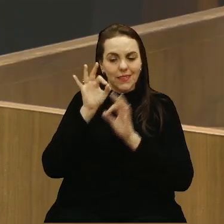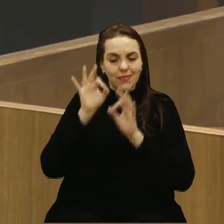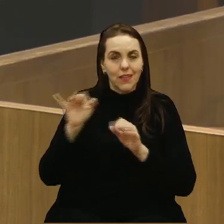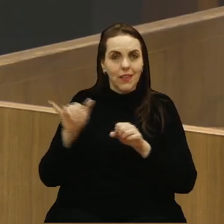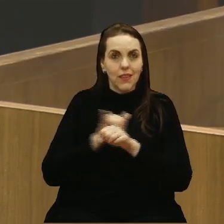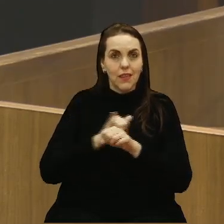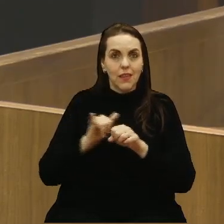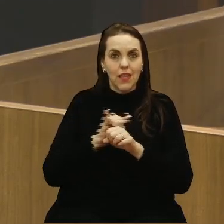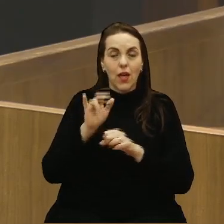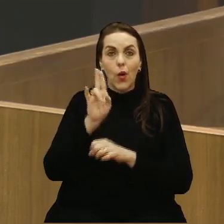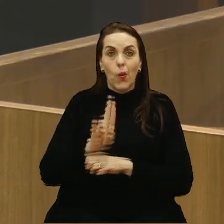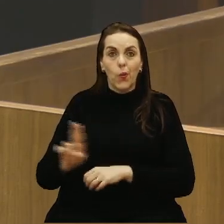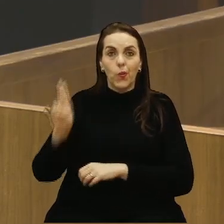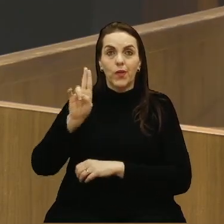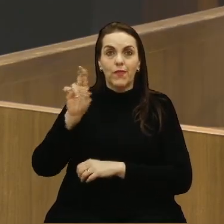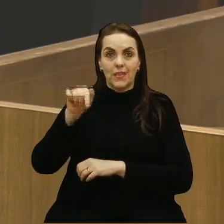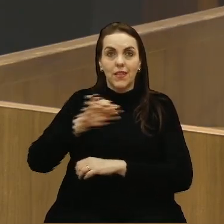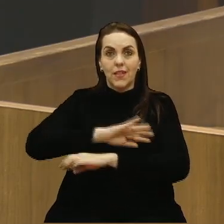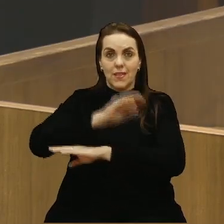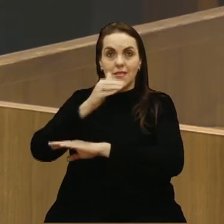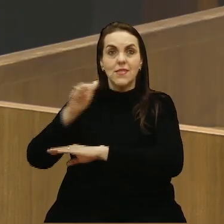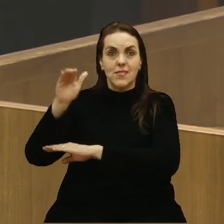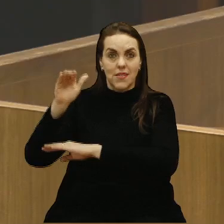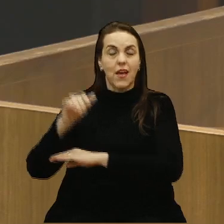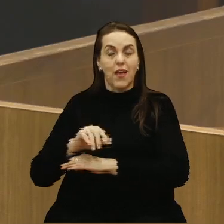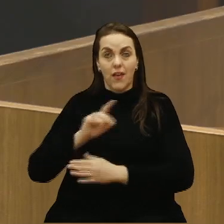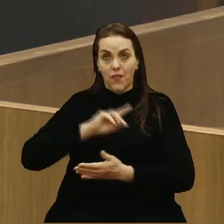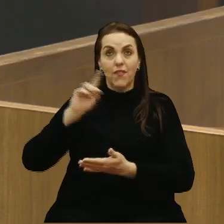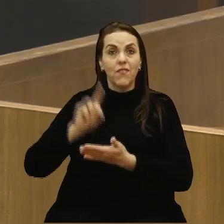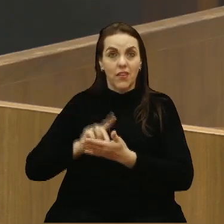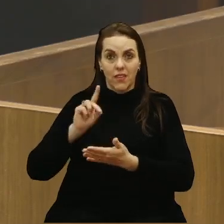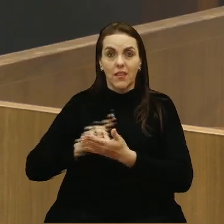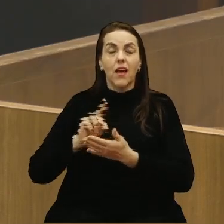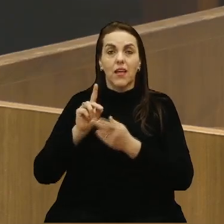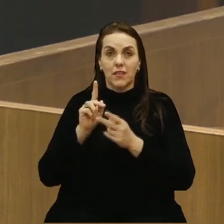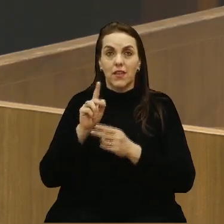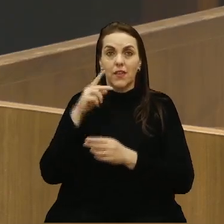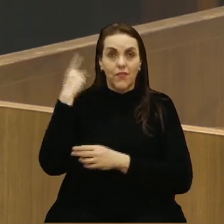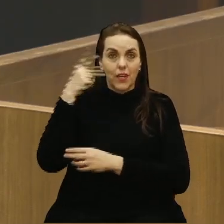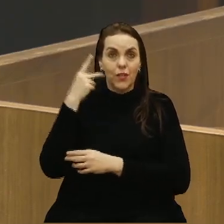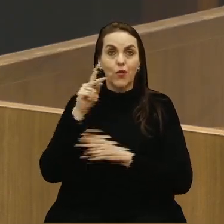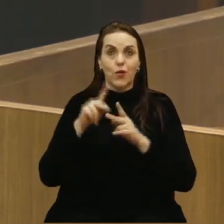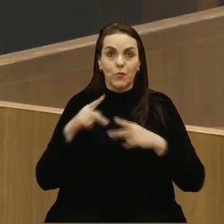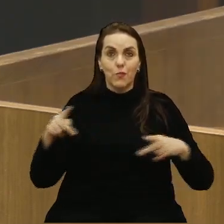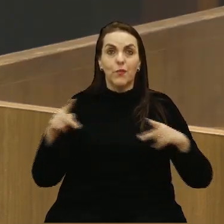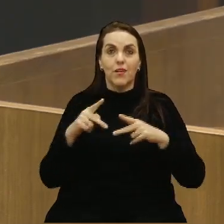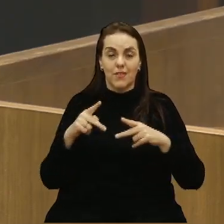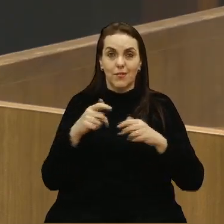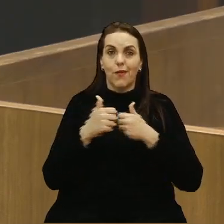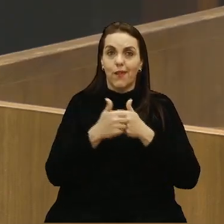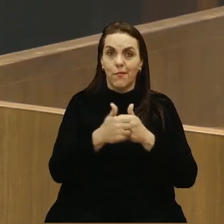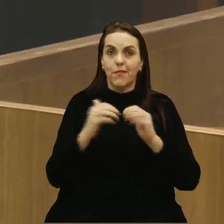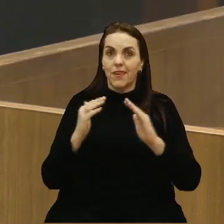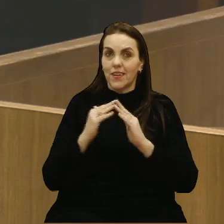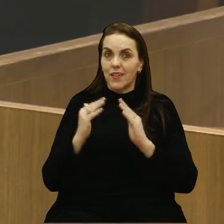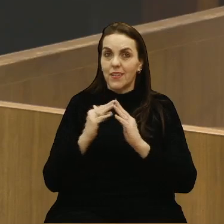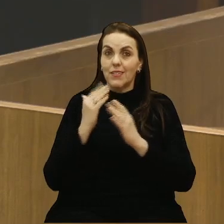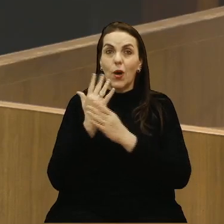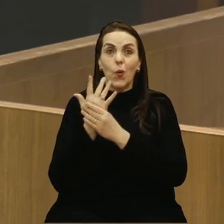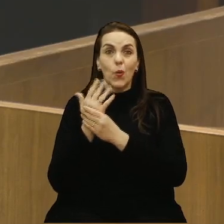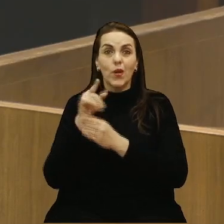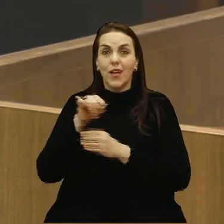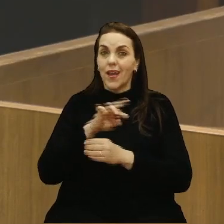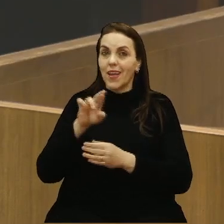dessa universidade aqui na Serra. Sim, vereadores, vereadoras, população que nos acompanha de casa, a URGS está se